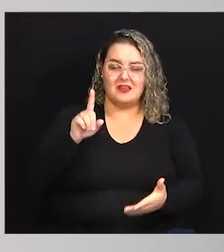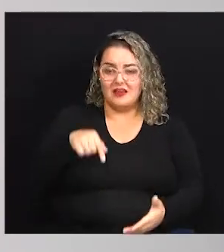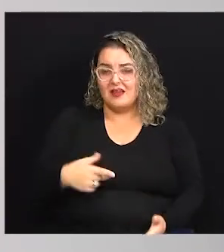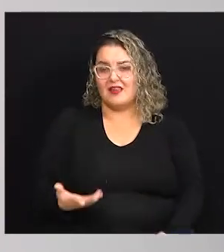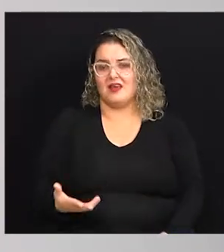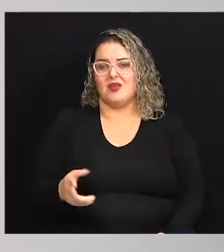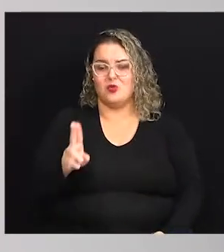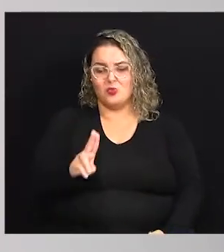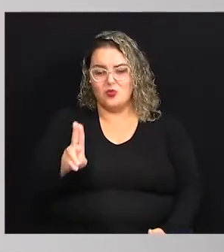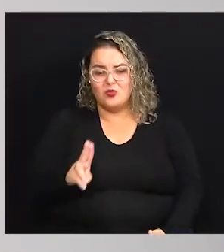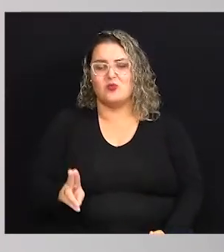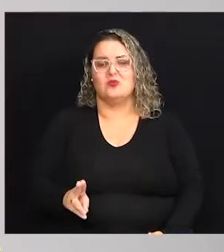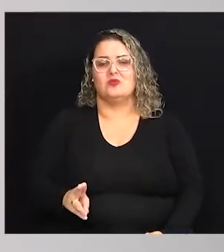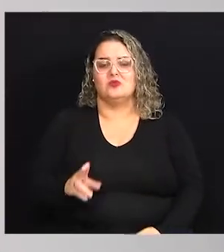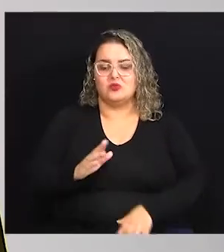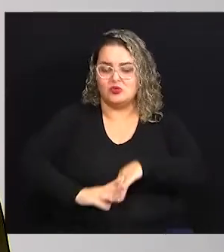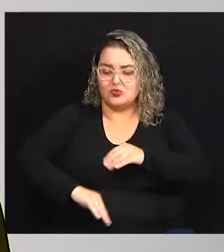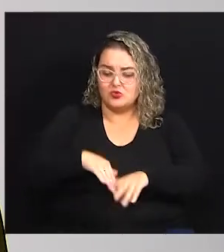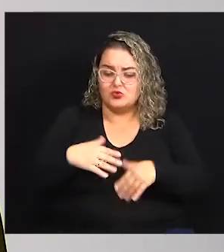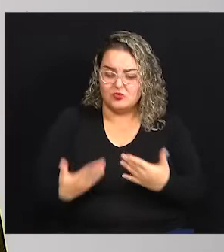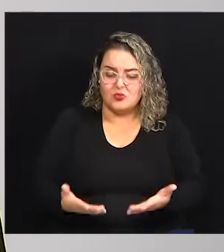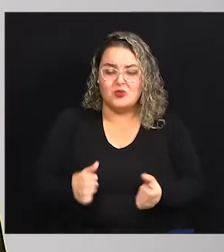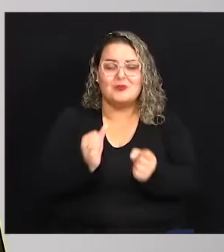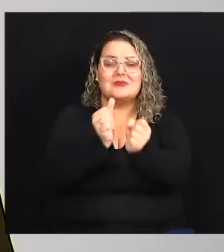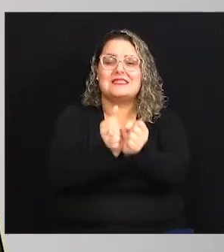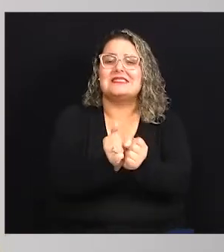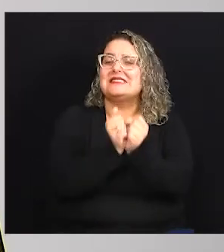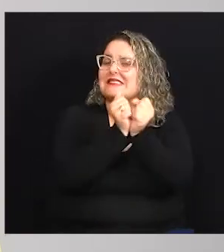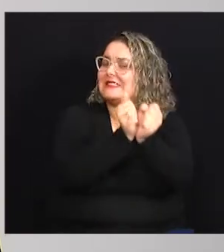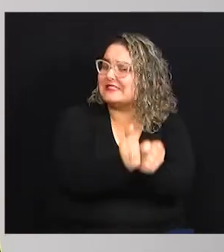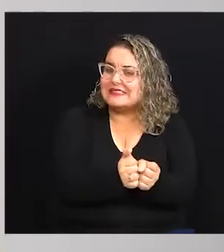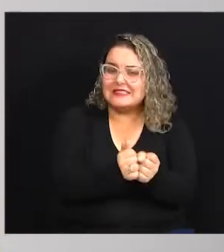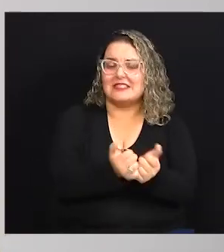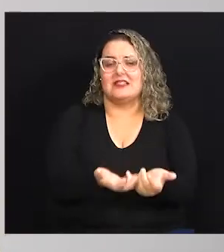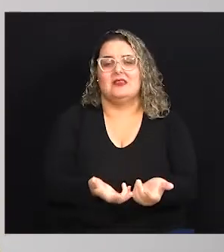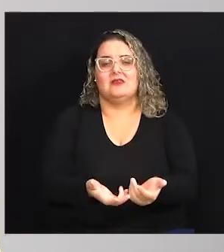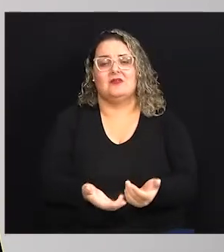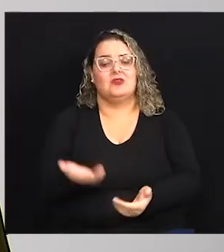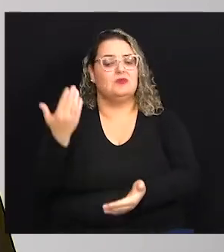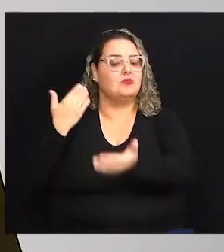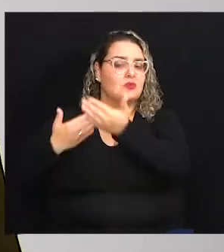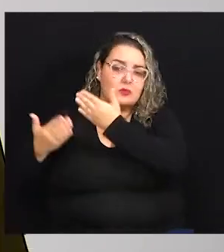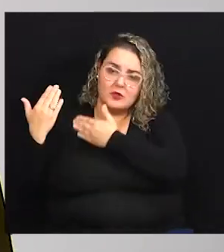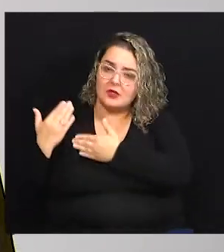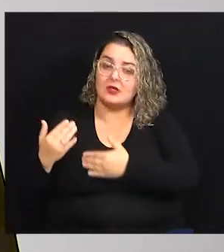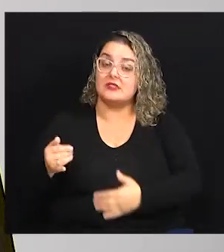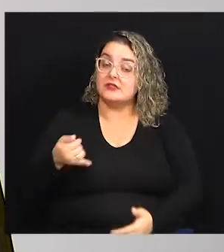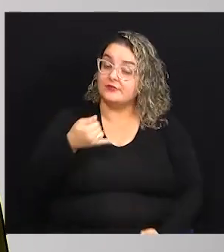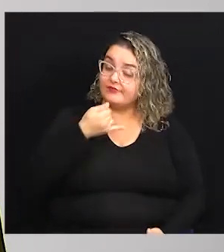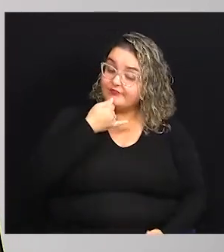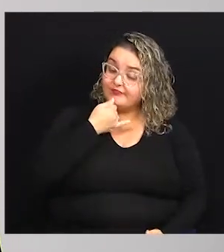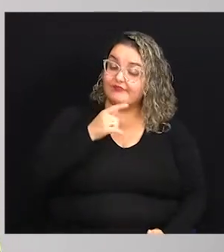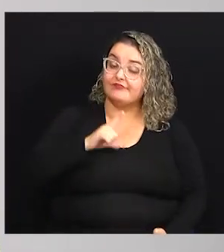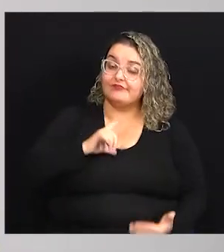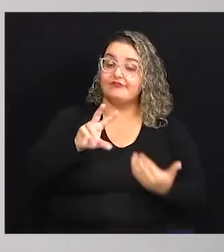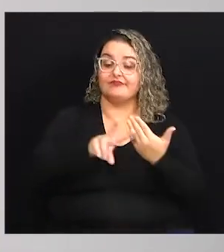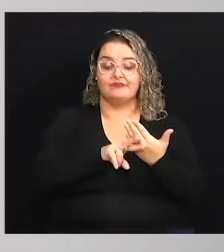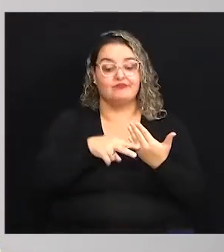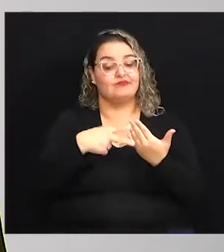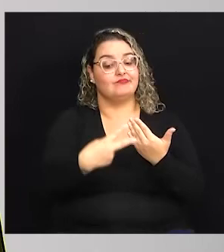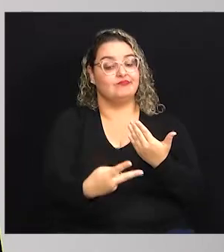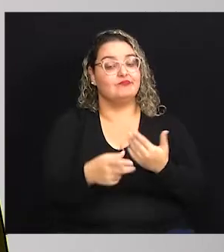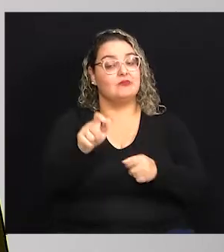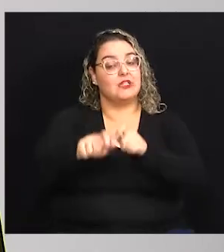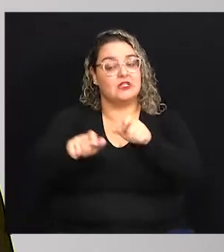foi o uso da mão de obra escrava, que ficou no passado, mas infelizmente